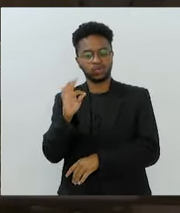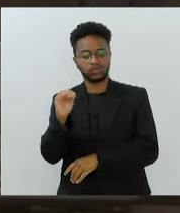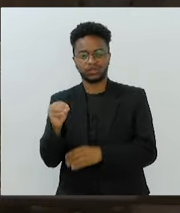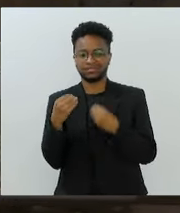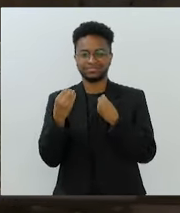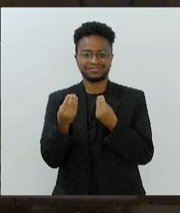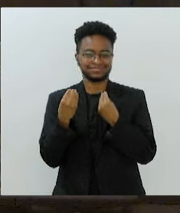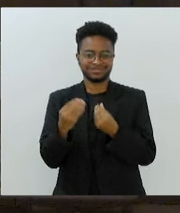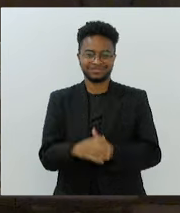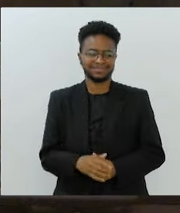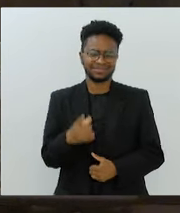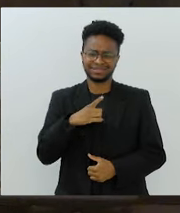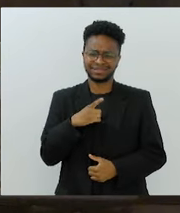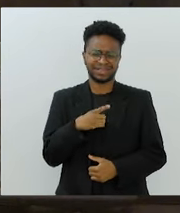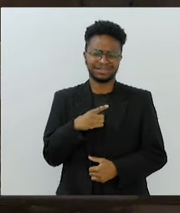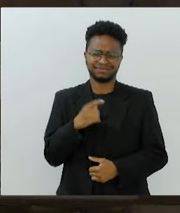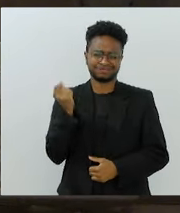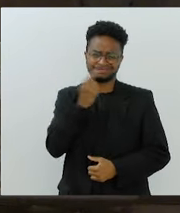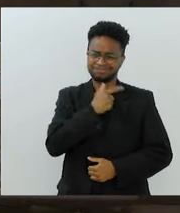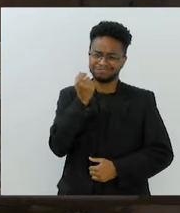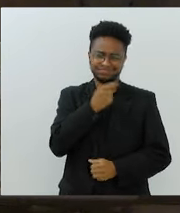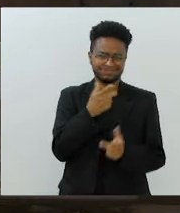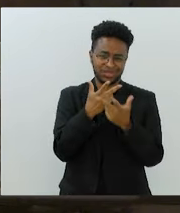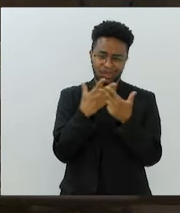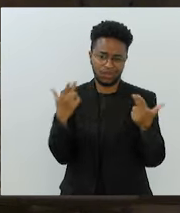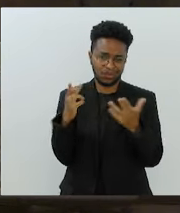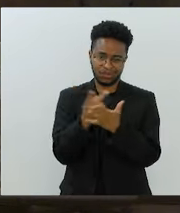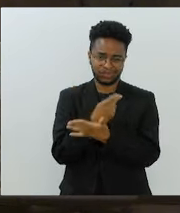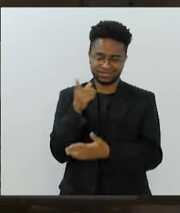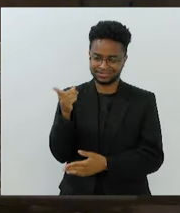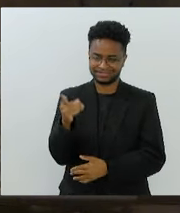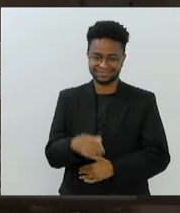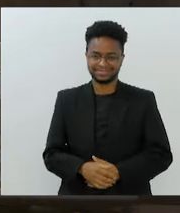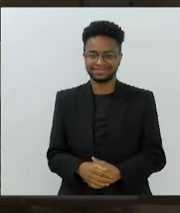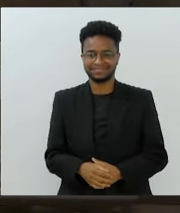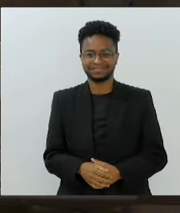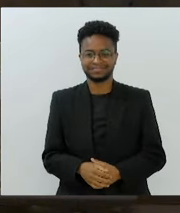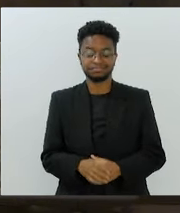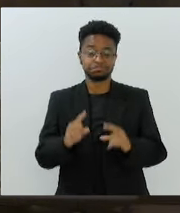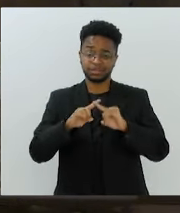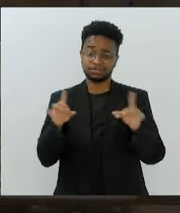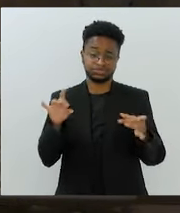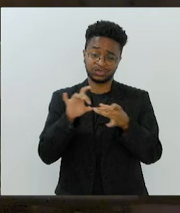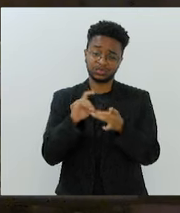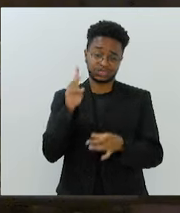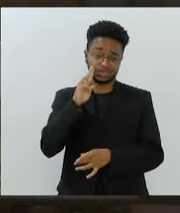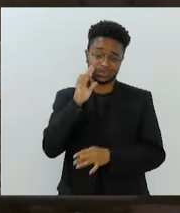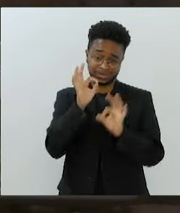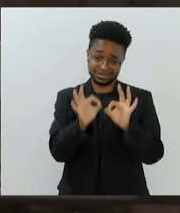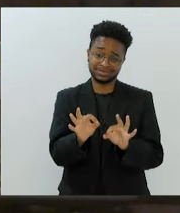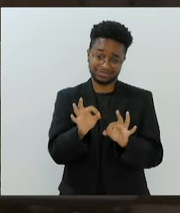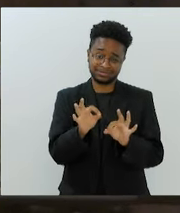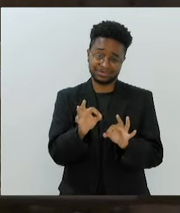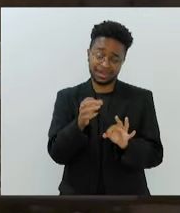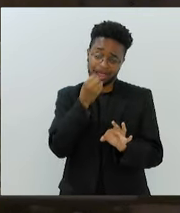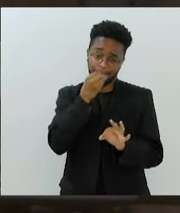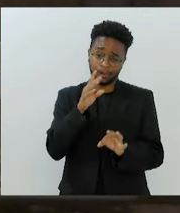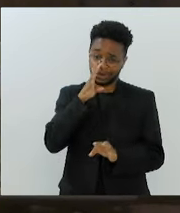todos os micos possíveis e imaginados. Mas isso faz parte da história, né? É bom resistir com bom humor,